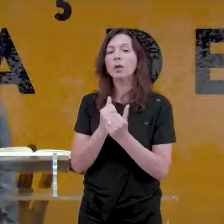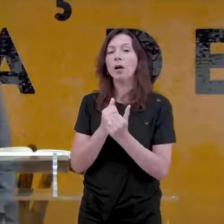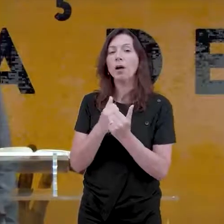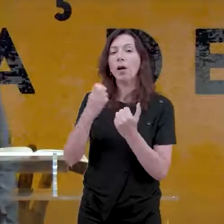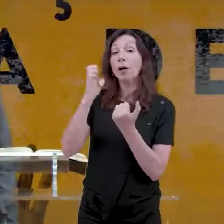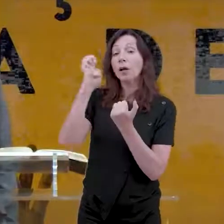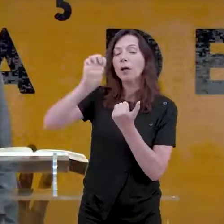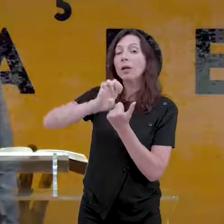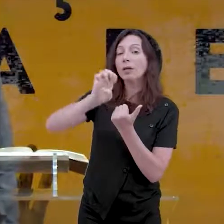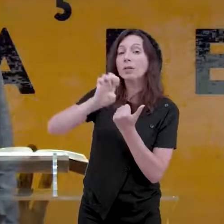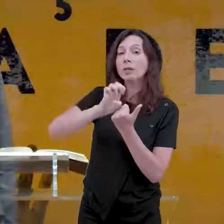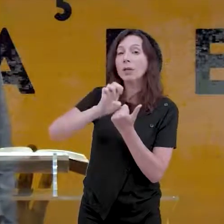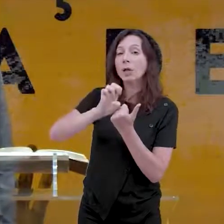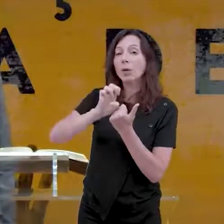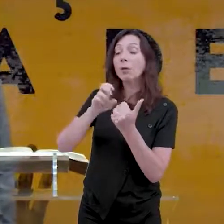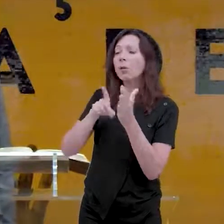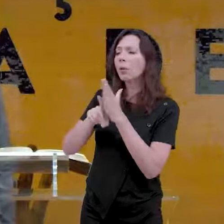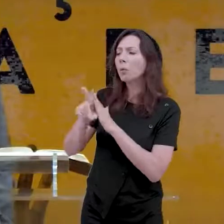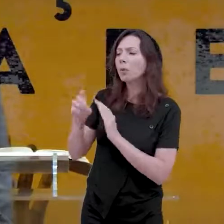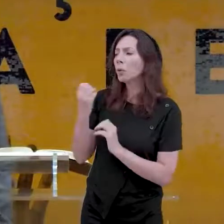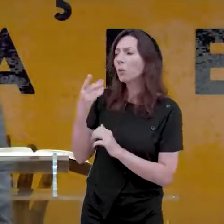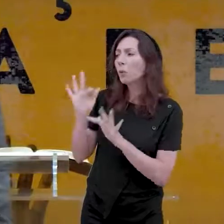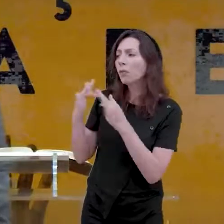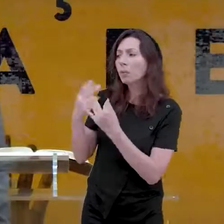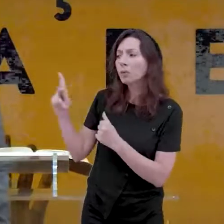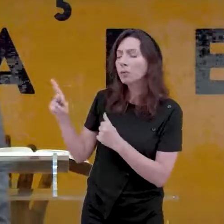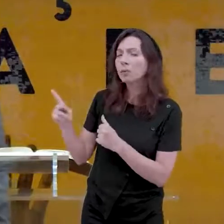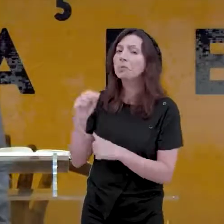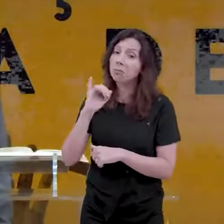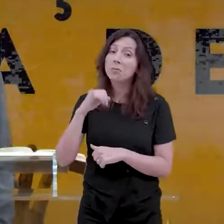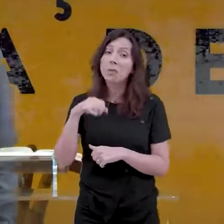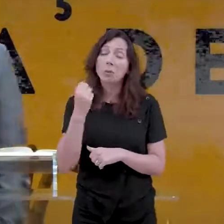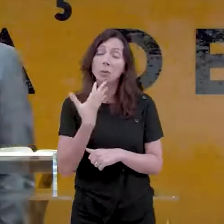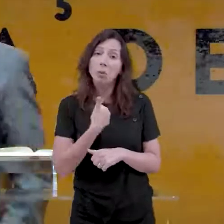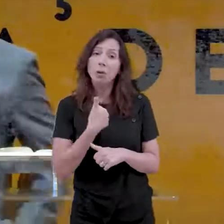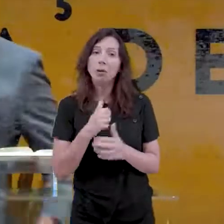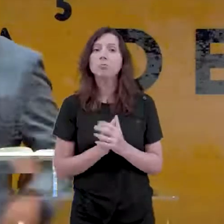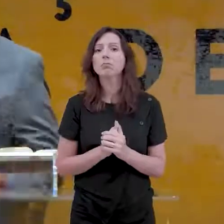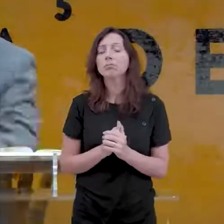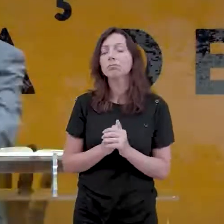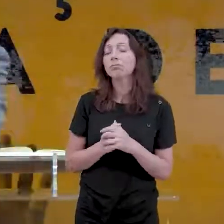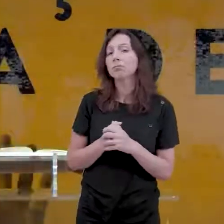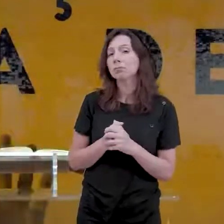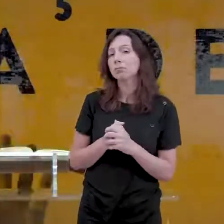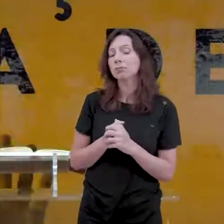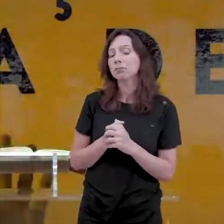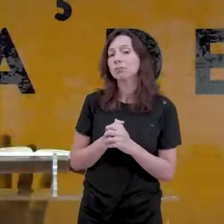você? Tudo bem com o seu marido? Tudo bem com o seu filho? Tudo bem. Tudo bem. E isso tudo bem, não era retórica, não.